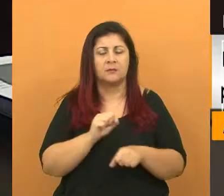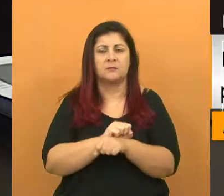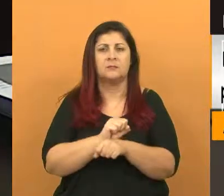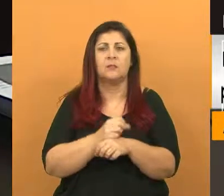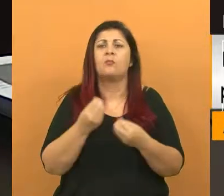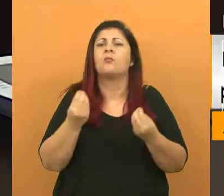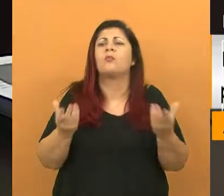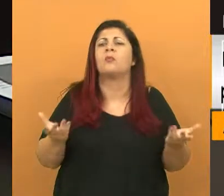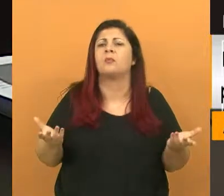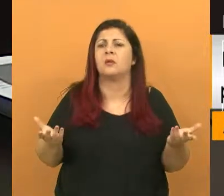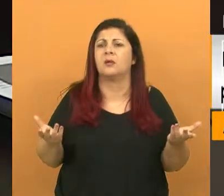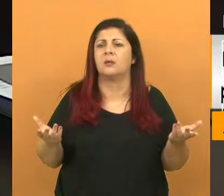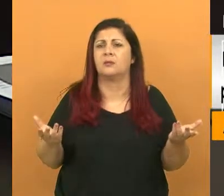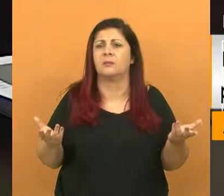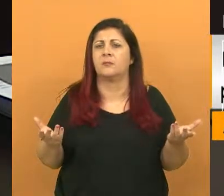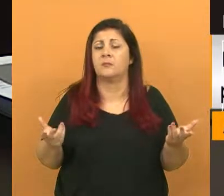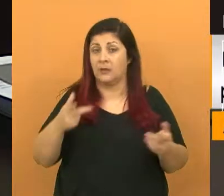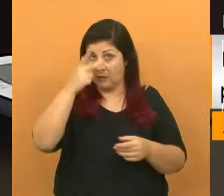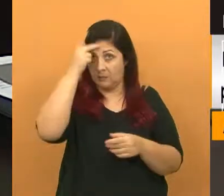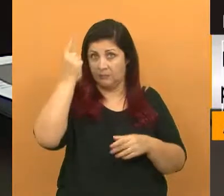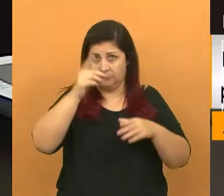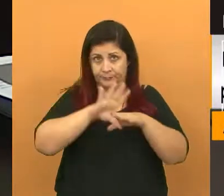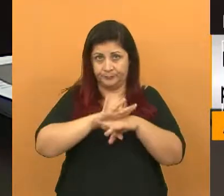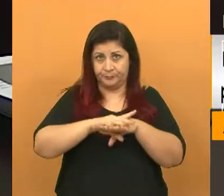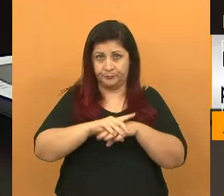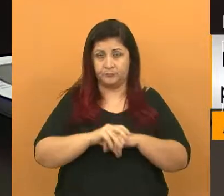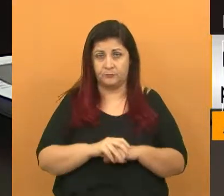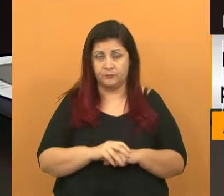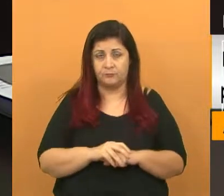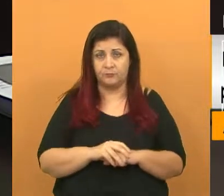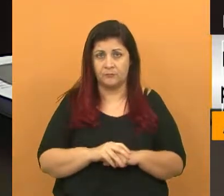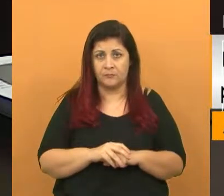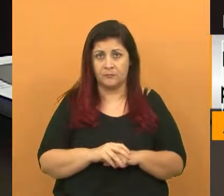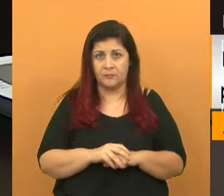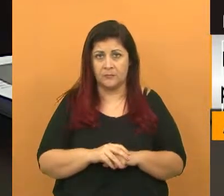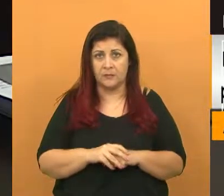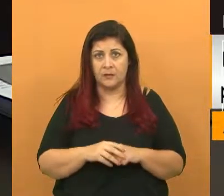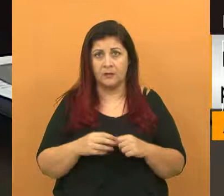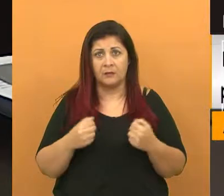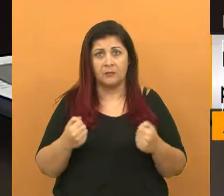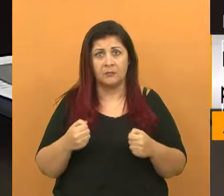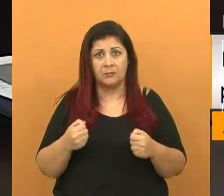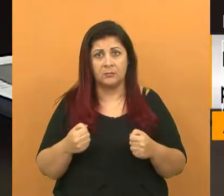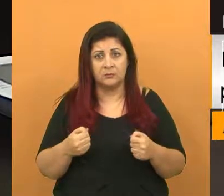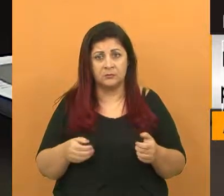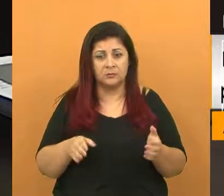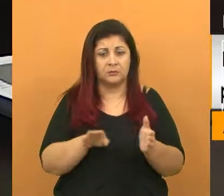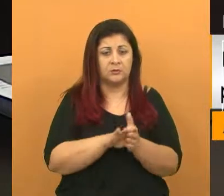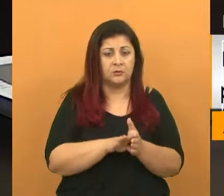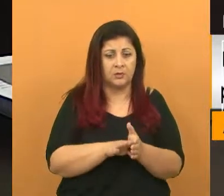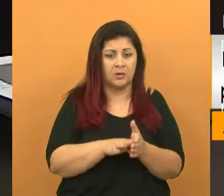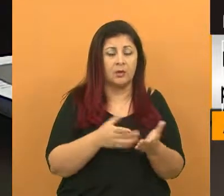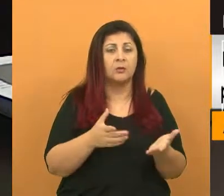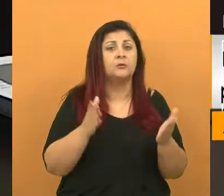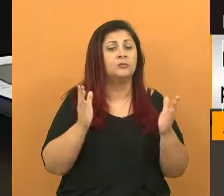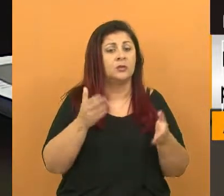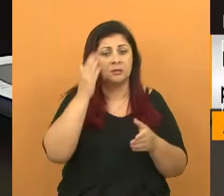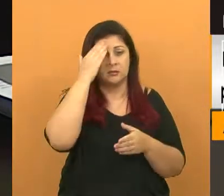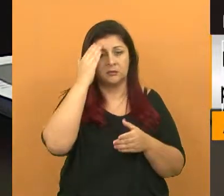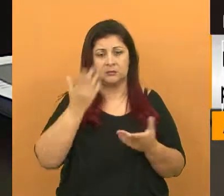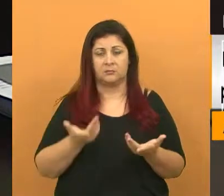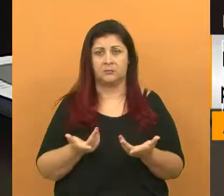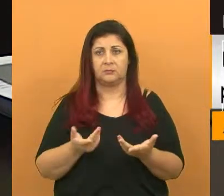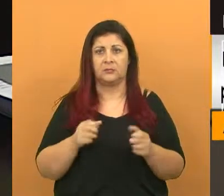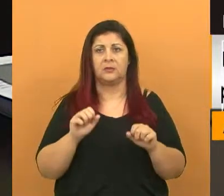funciona esse fluxo, Fernando? O paciente com câncer, quando você tem uma suspeita, ele tem que chegar nesse serviço com o diagnóstico. Por isso que, às vezes, fica um